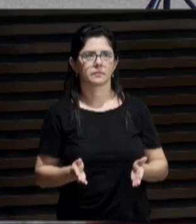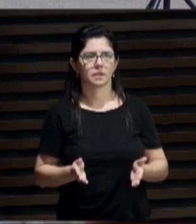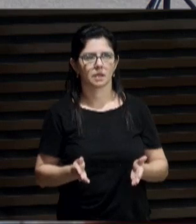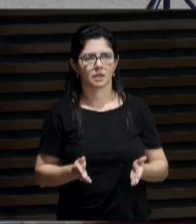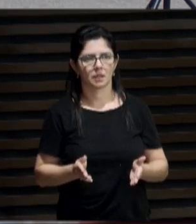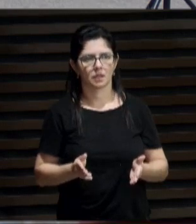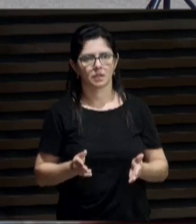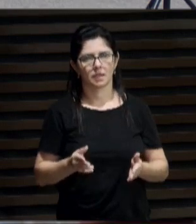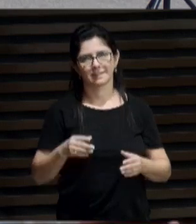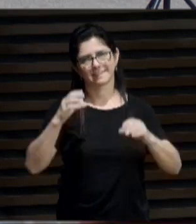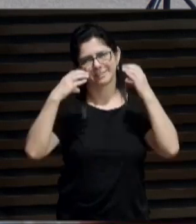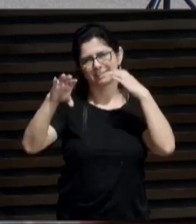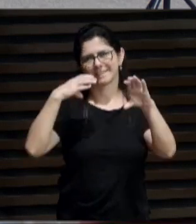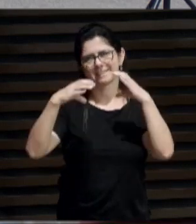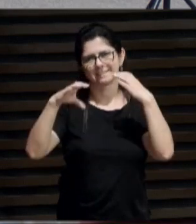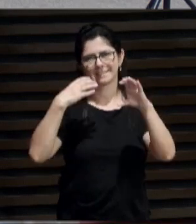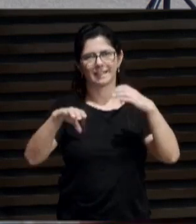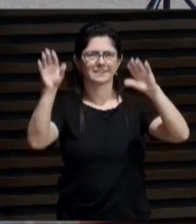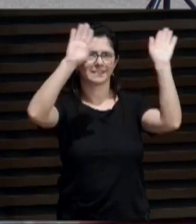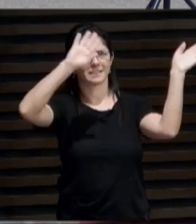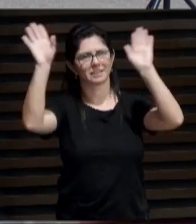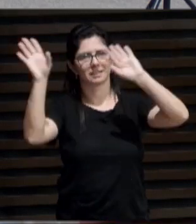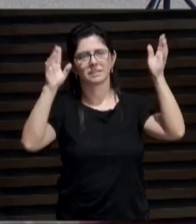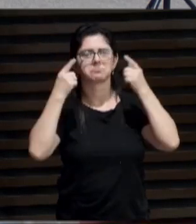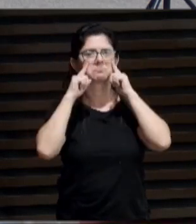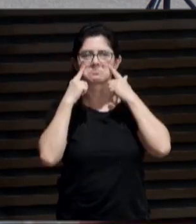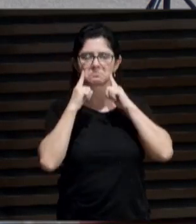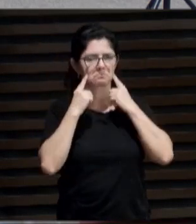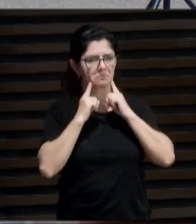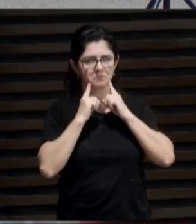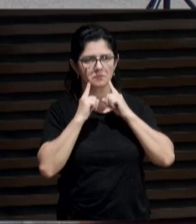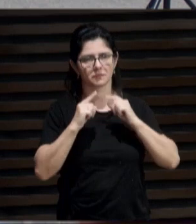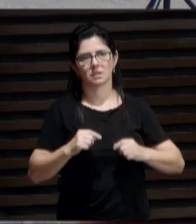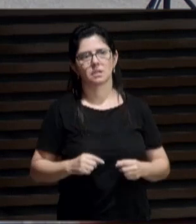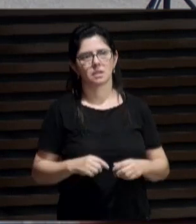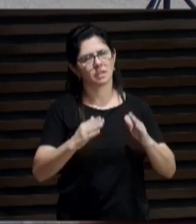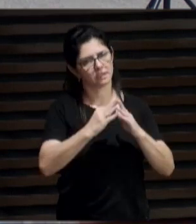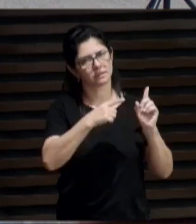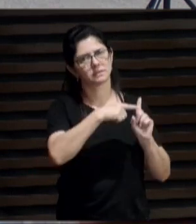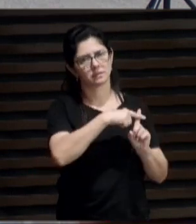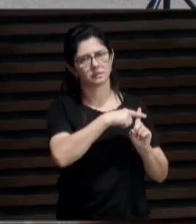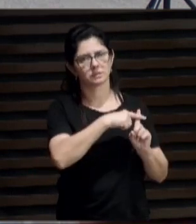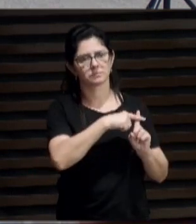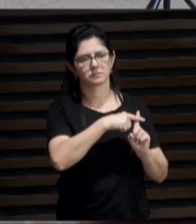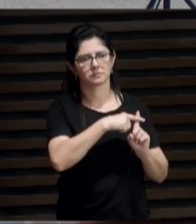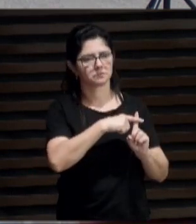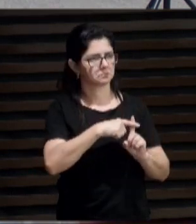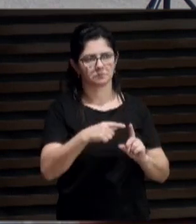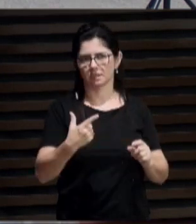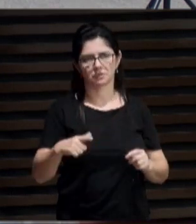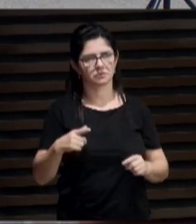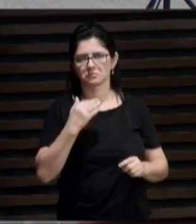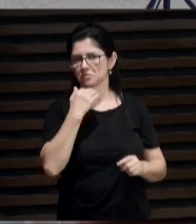por cantar, dançar, acenar as mãos, gritar, chorar em um ambiente religioso. Mas não é isso que biblicamente